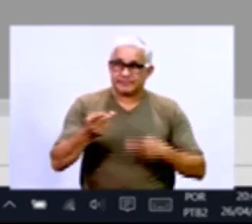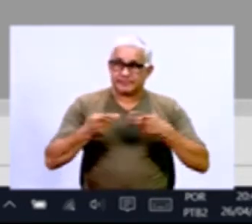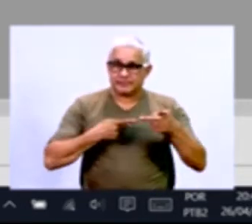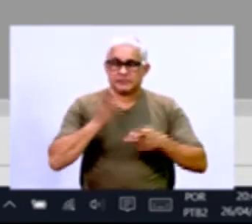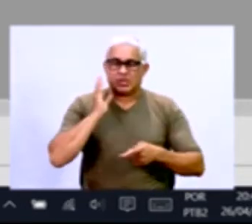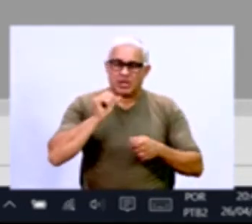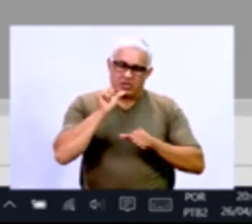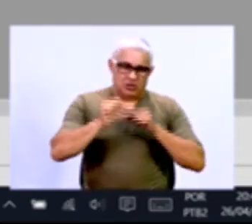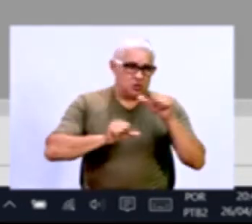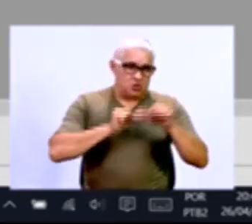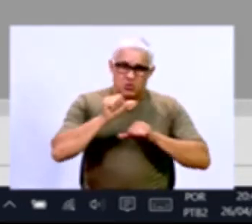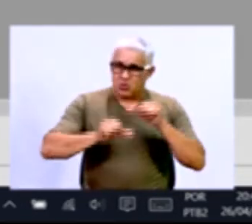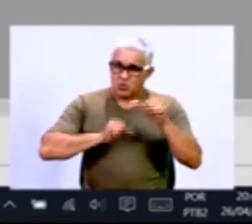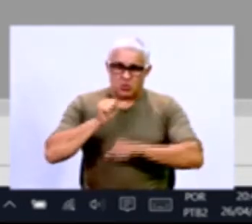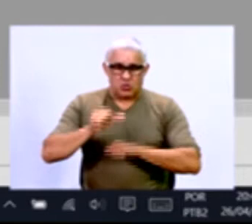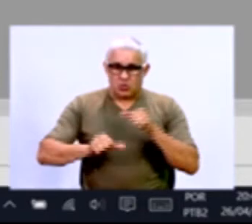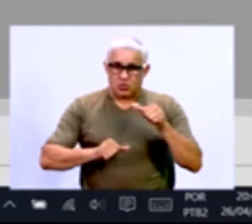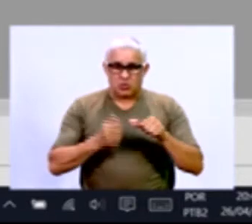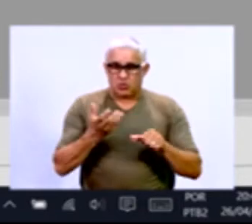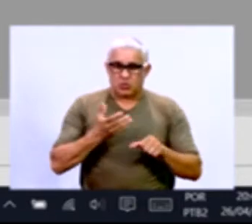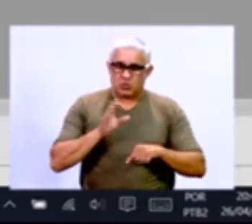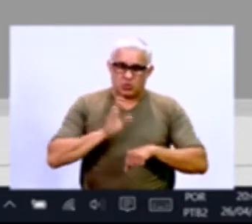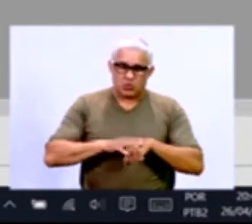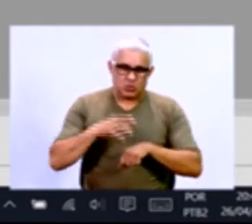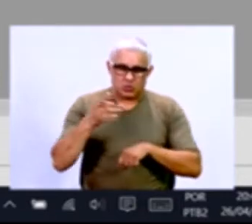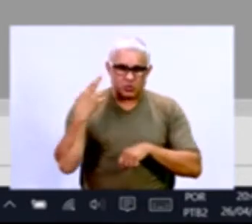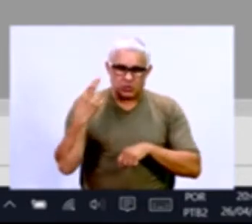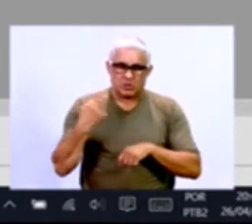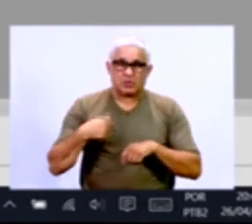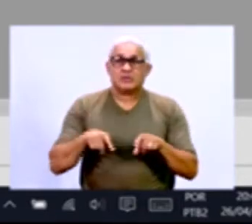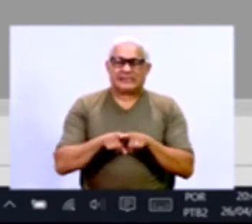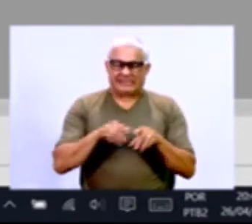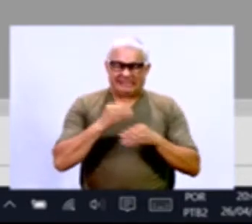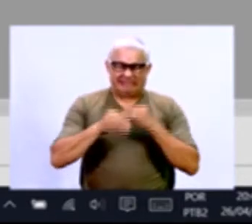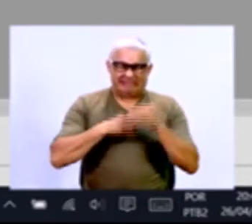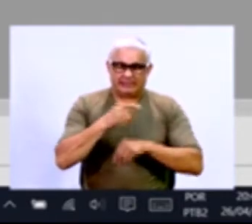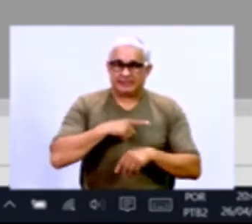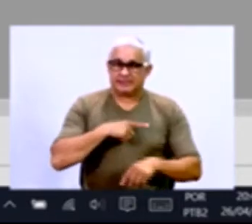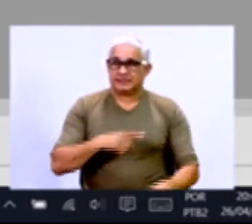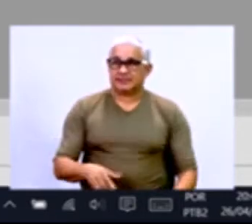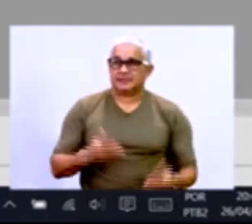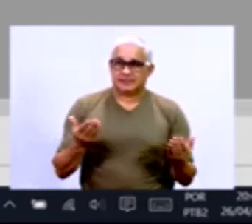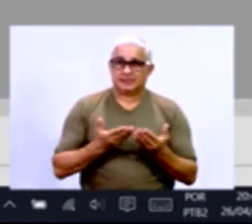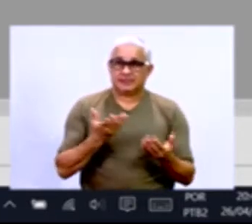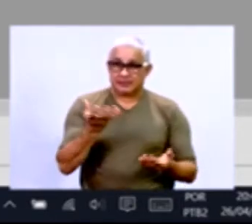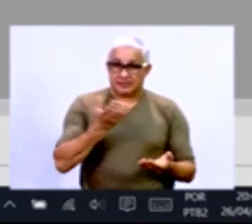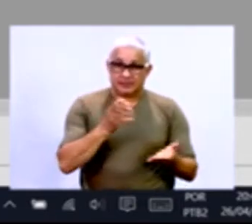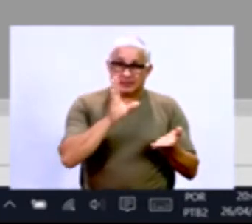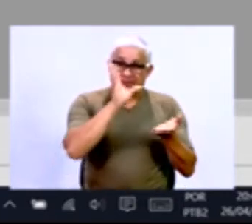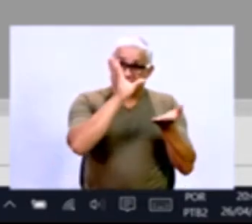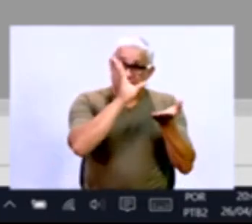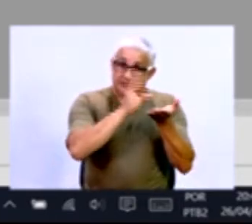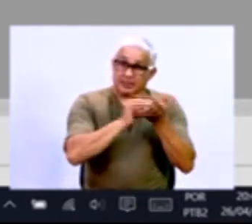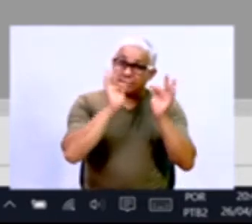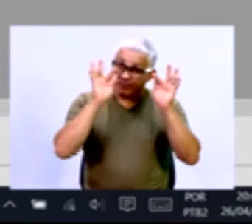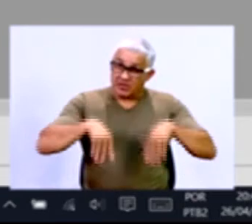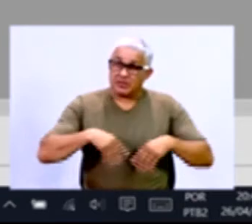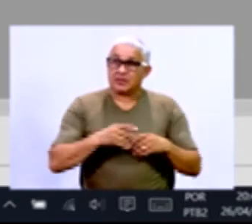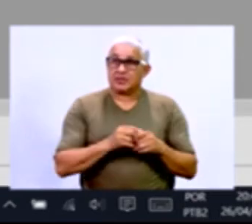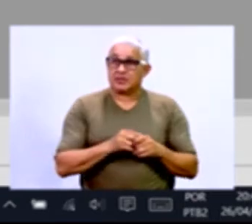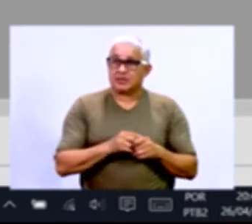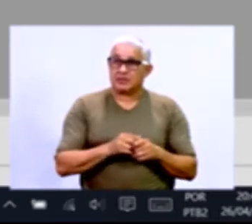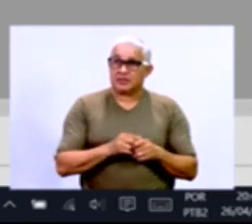as alterações que eu queria. Tá bem bagunçado, né? Aí agora eu quero salvar, já terminei. E eu